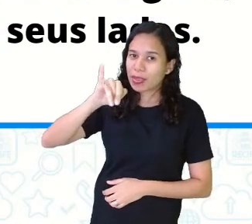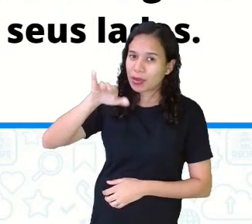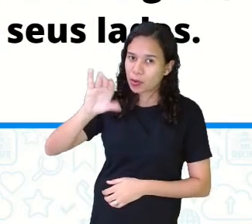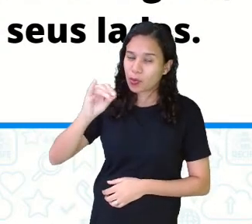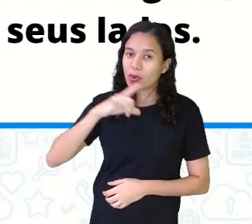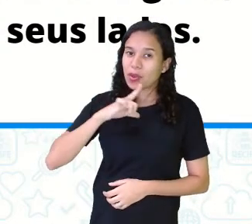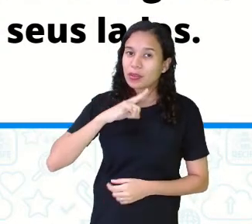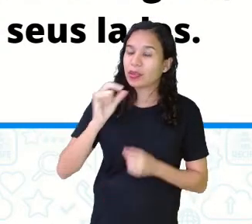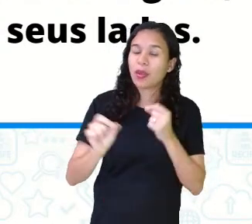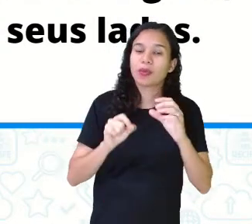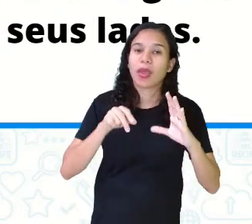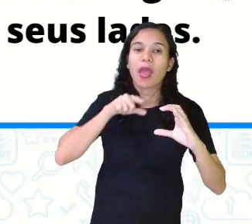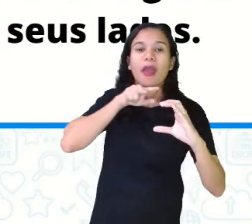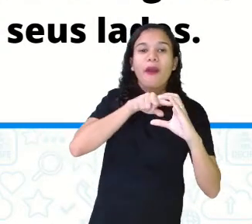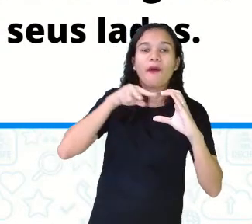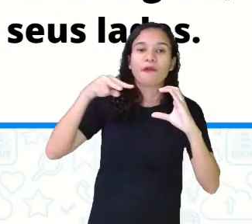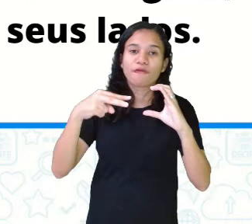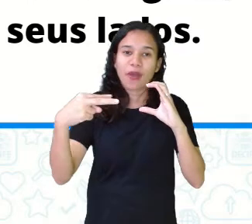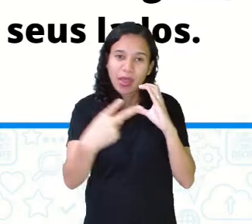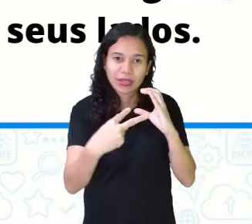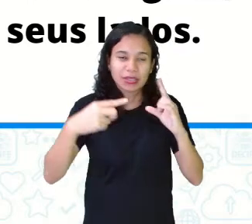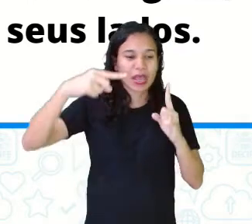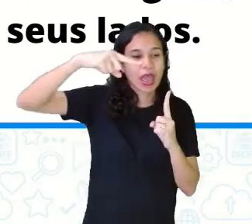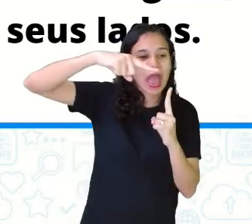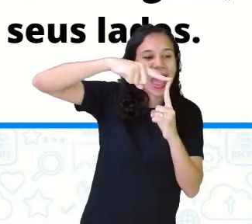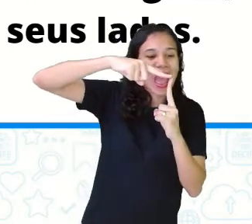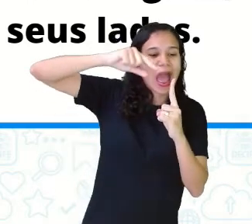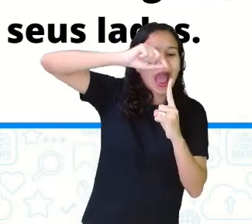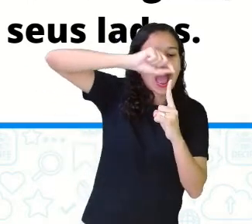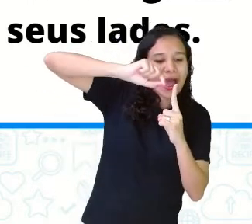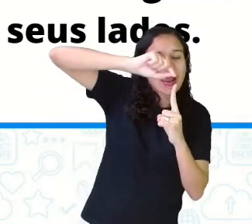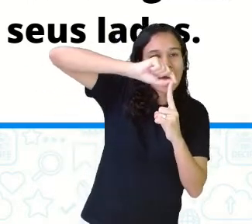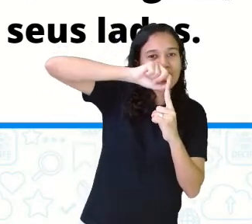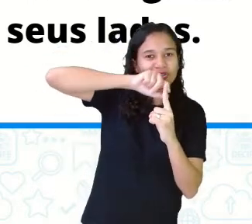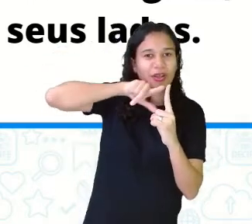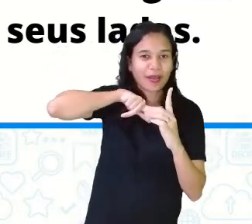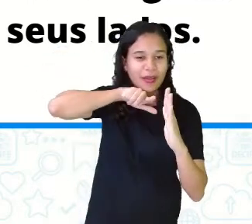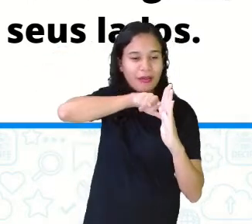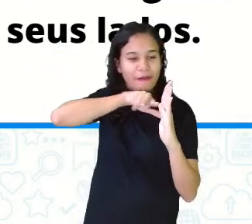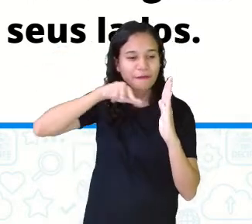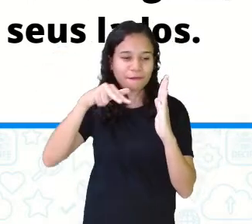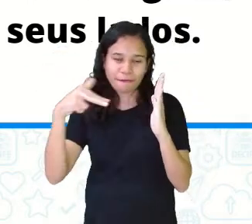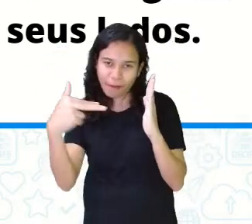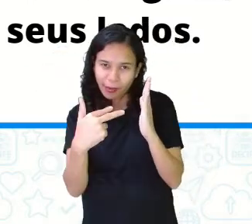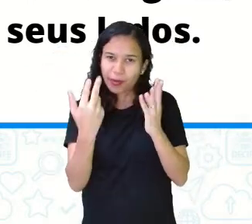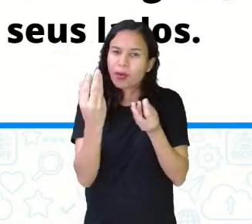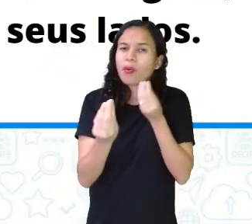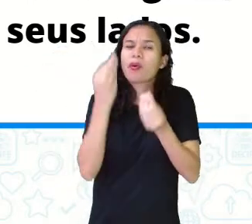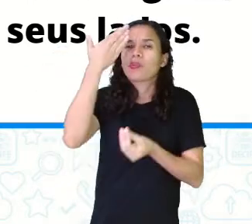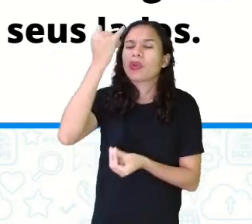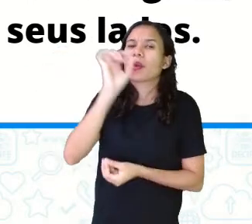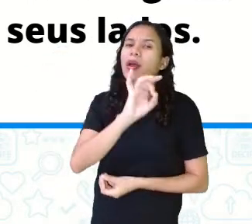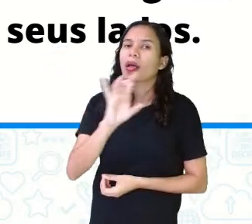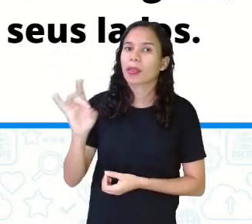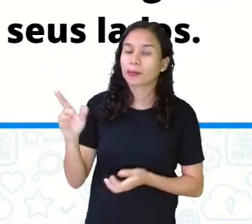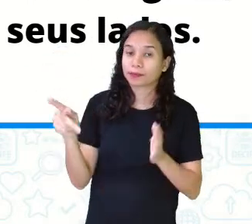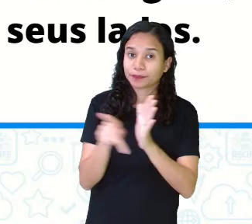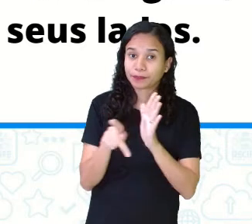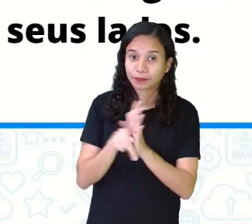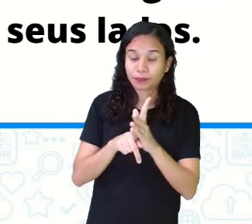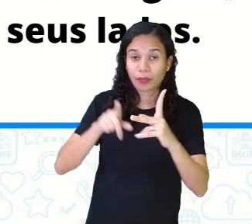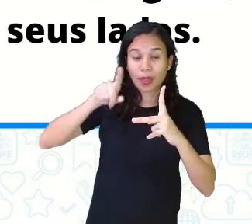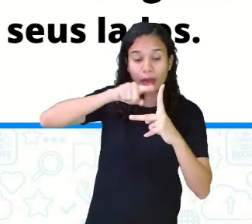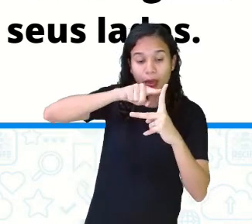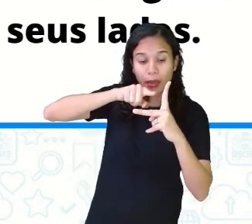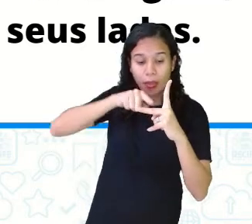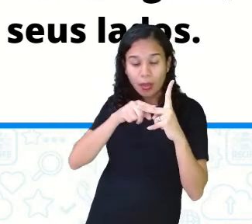vértices, faces e arestas. Mas como saber o que é cada um? Simples. Os vértices são os ângulos